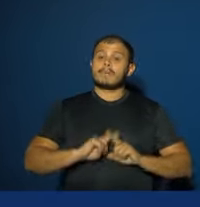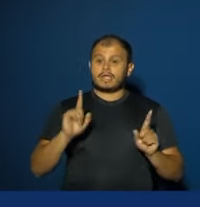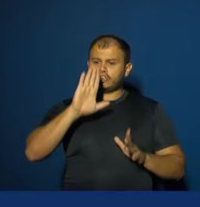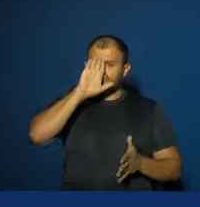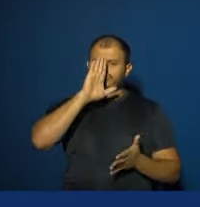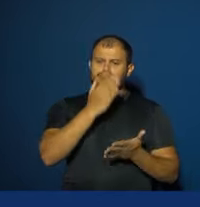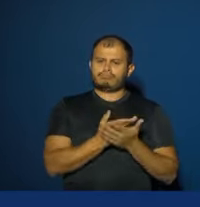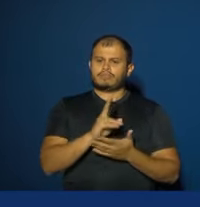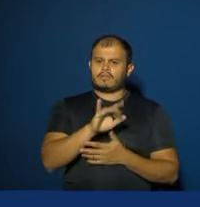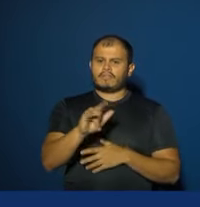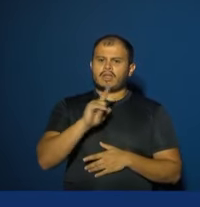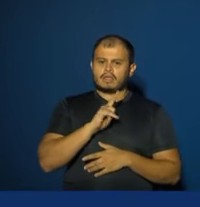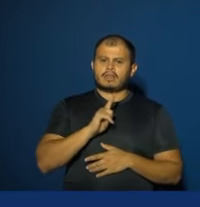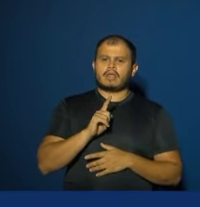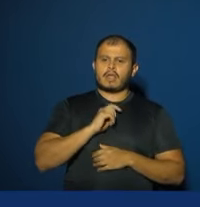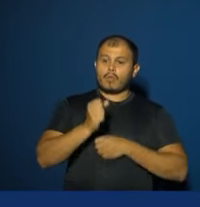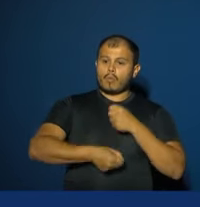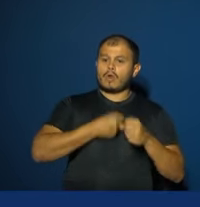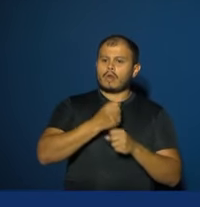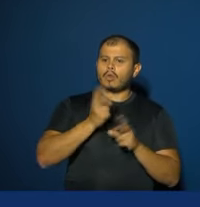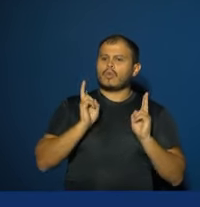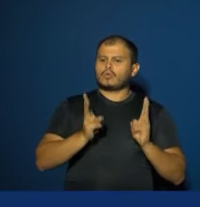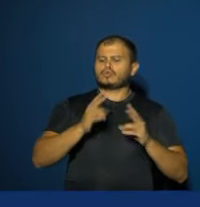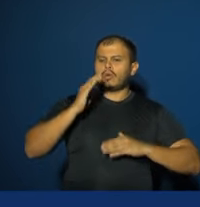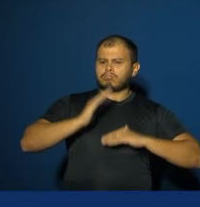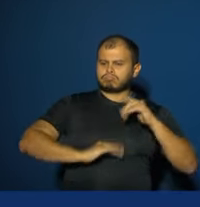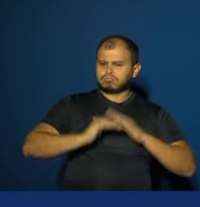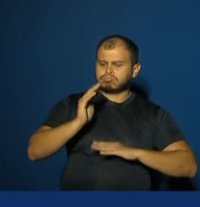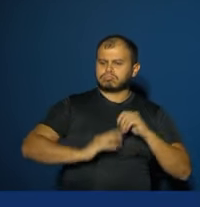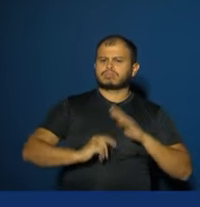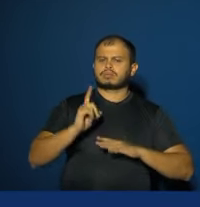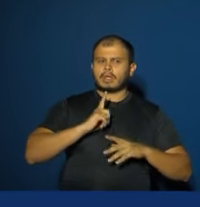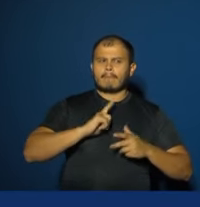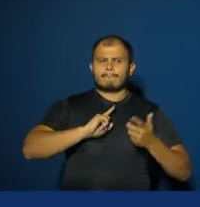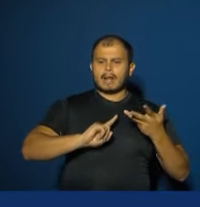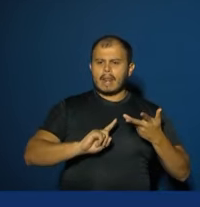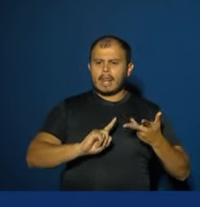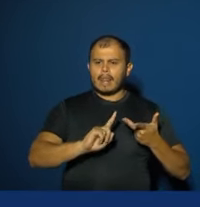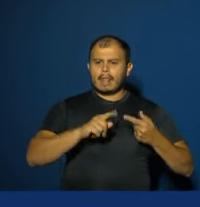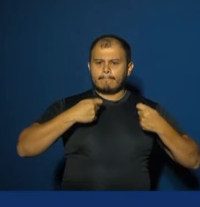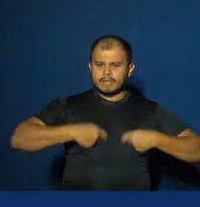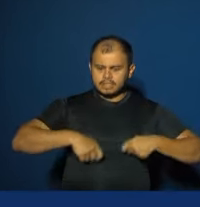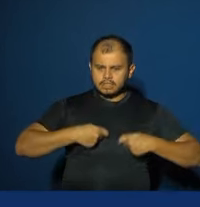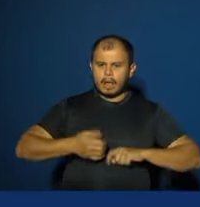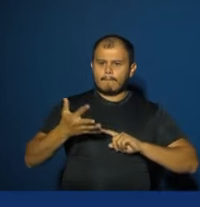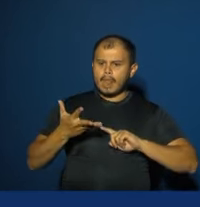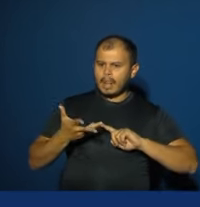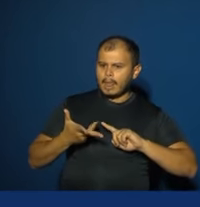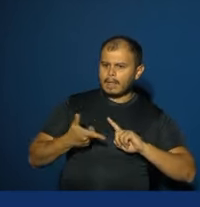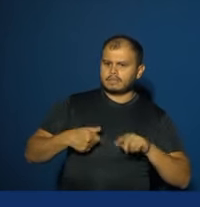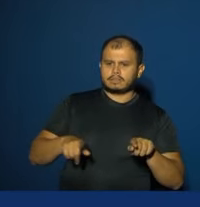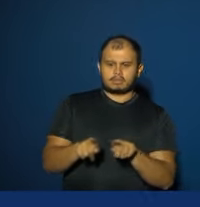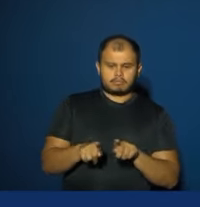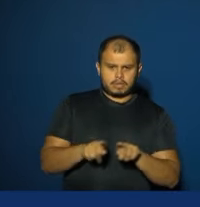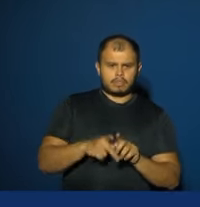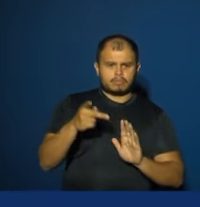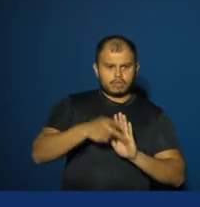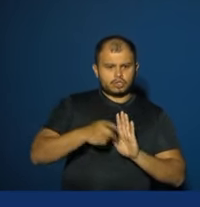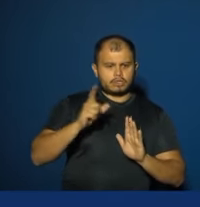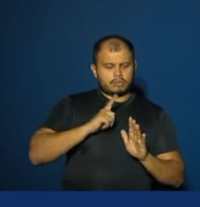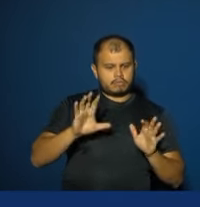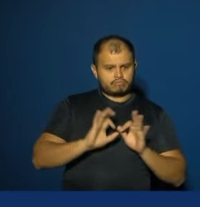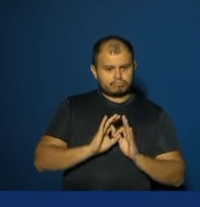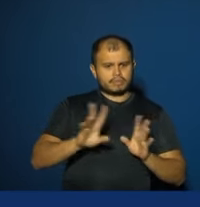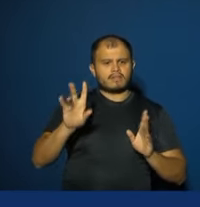acredita que vai ser um ano que continua produzindo demandas e então modos operes da companhia projeto saiu a gente vai estudar